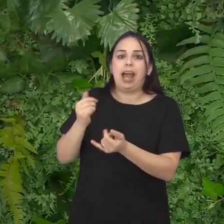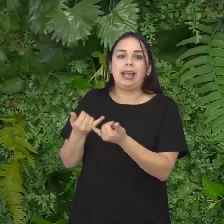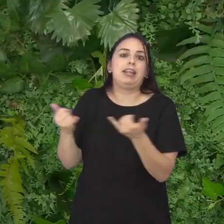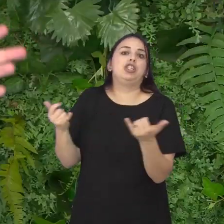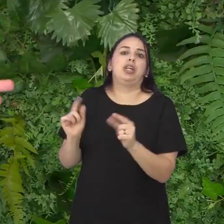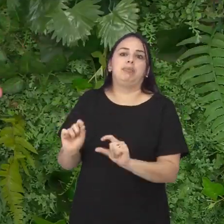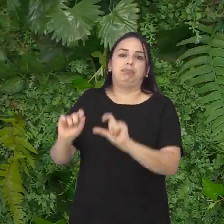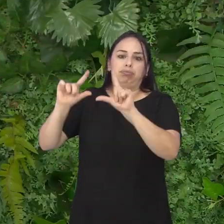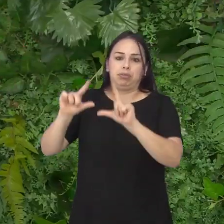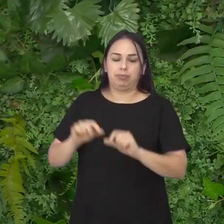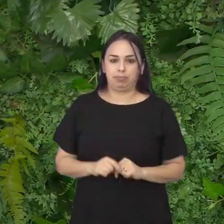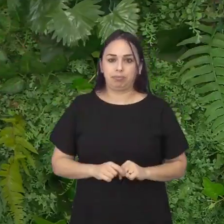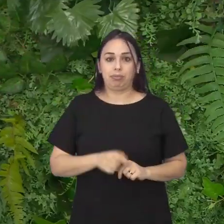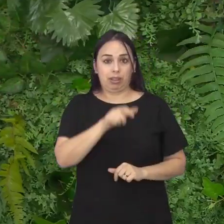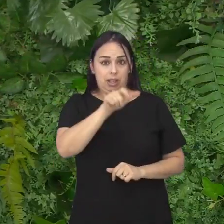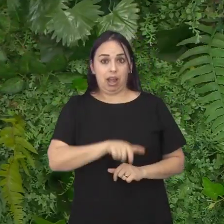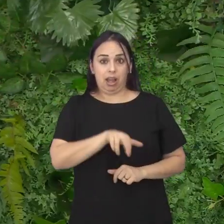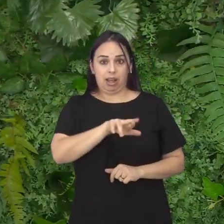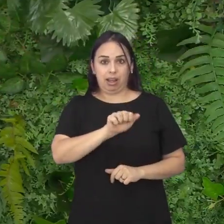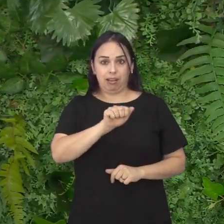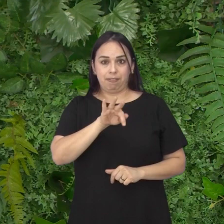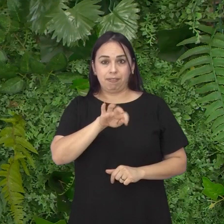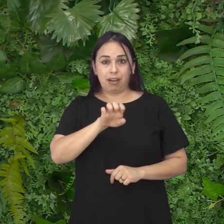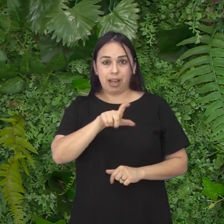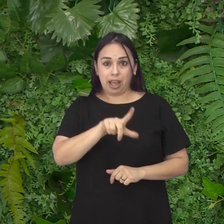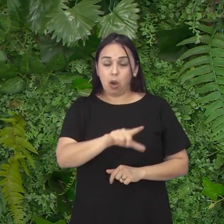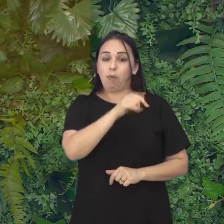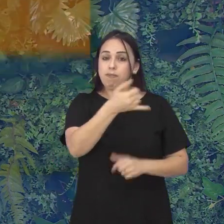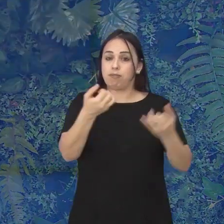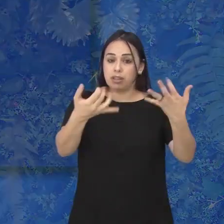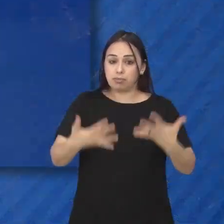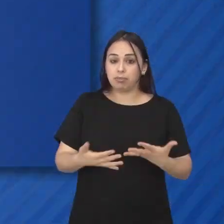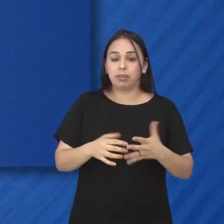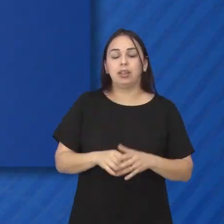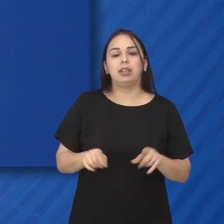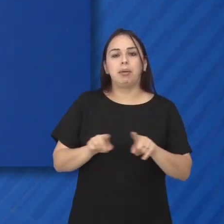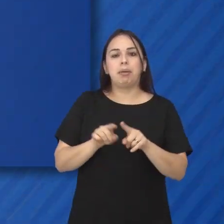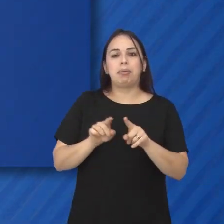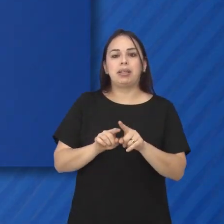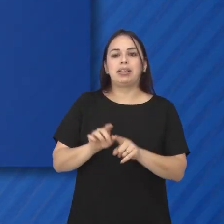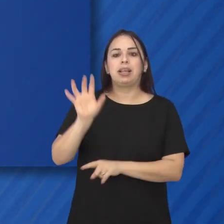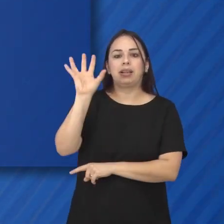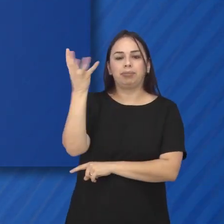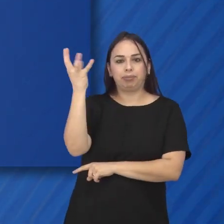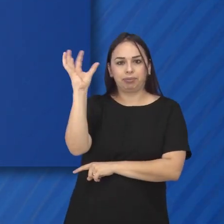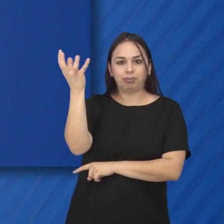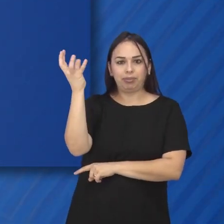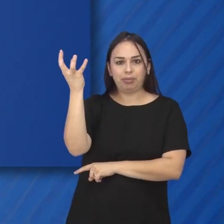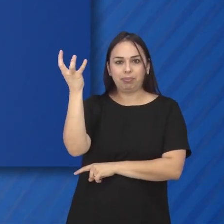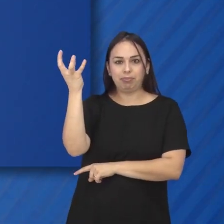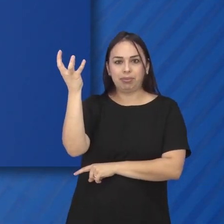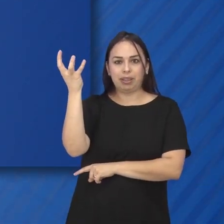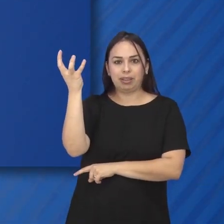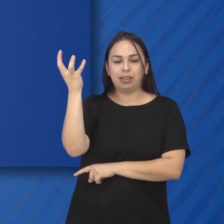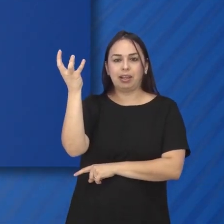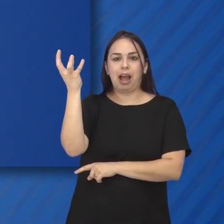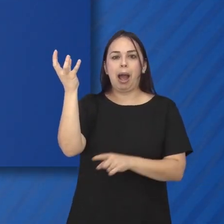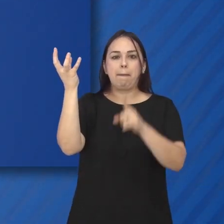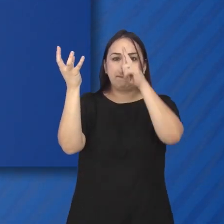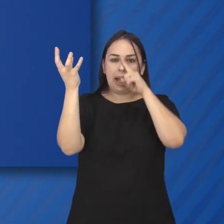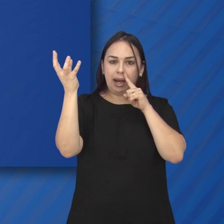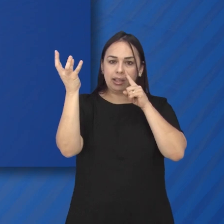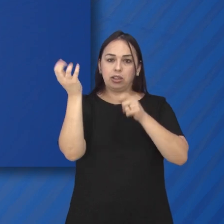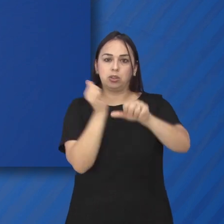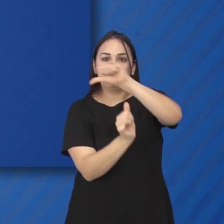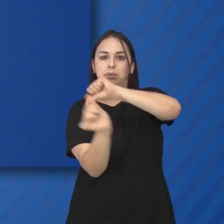E além do que foi falado pelo Rafael, se liga nessas informações. Substitua as lâmpadas fluorescentes pelas de